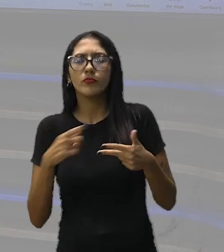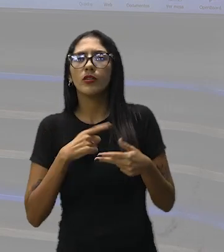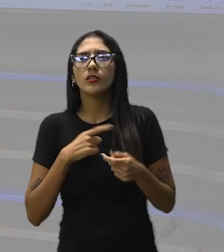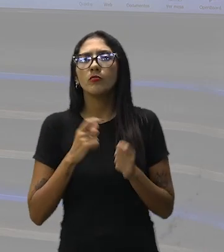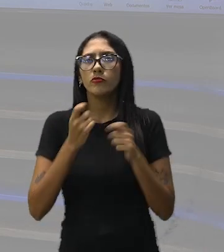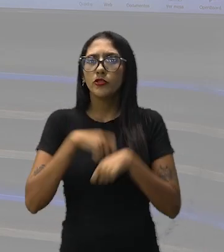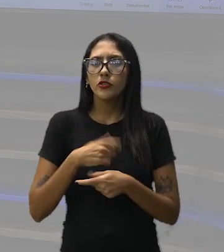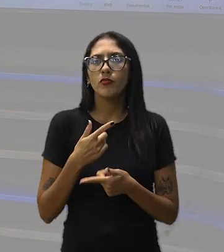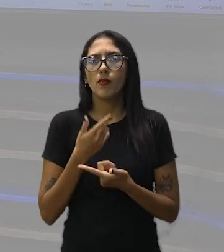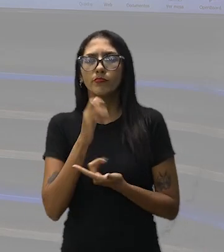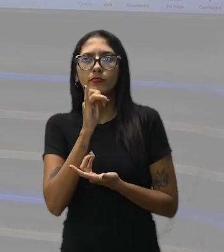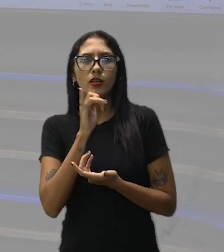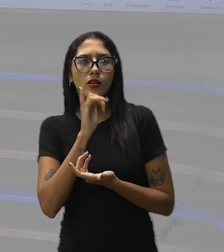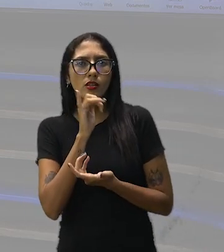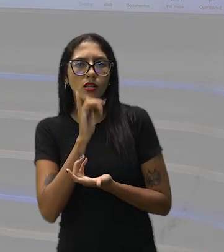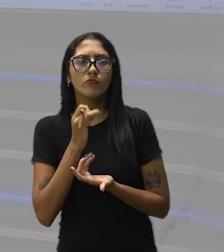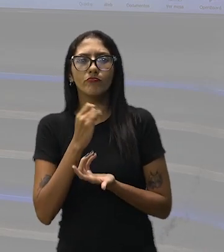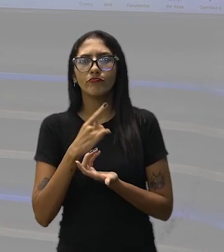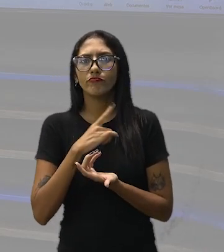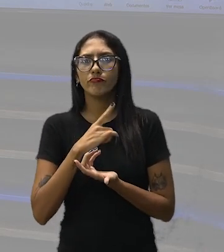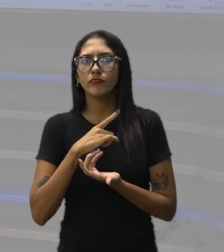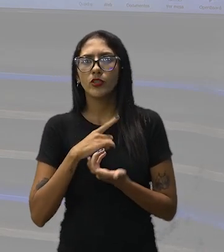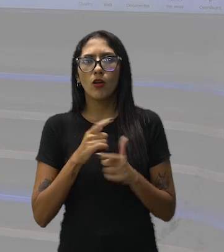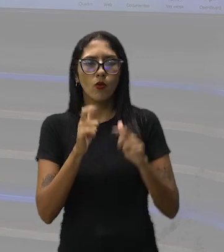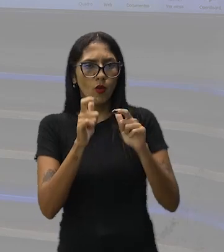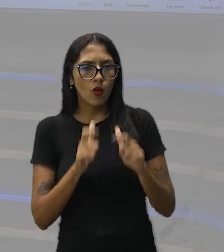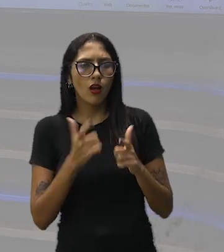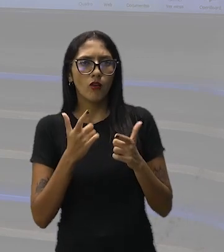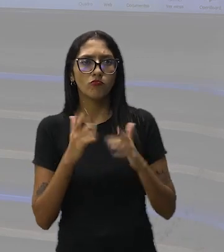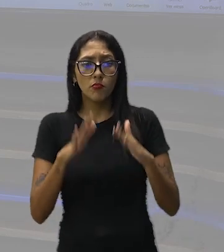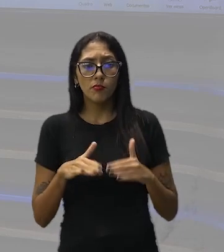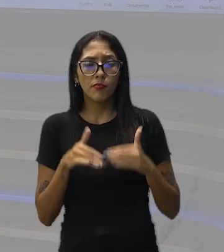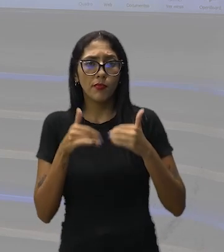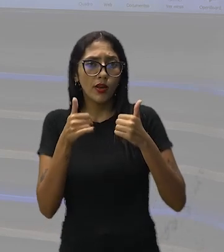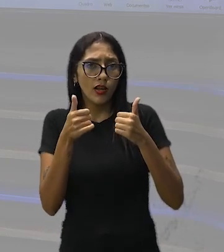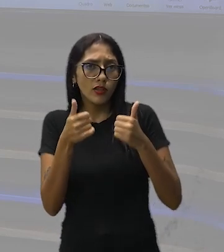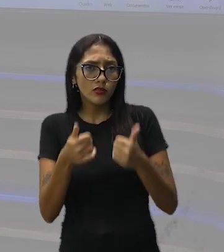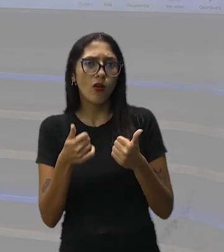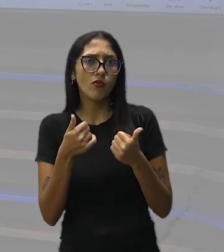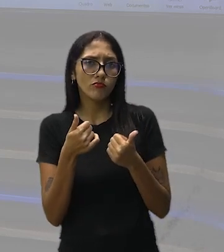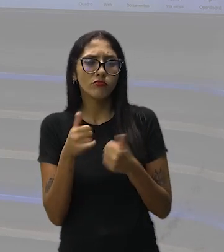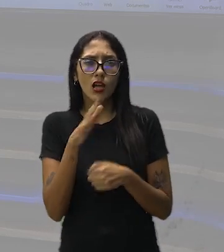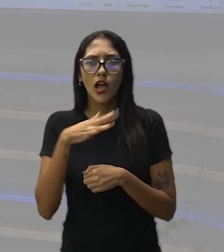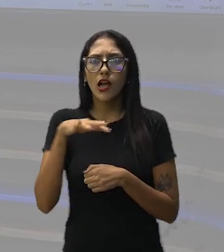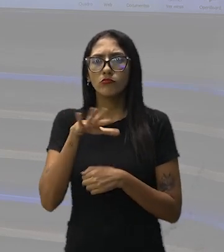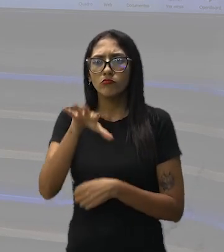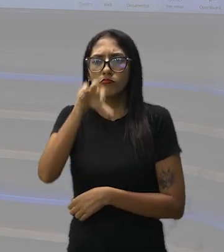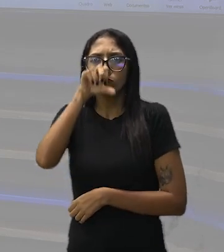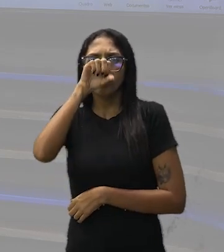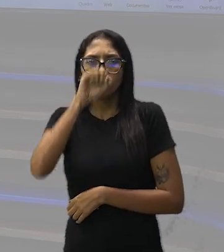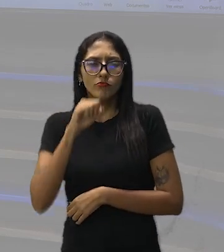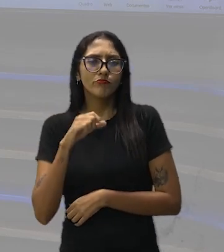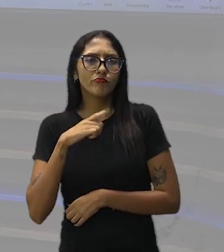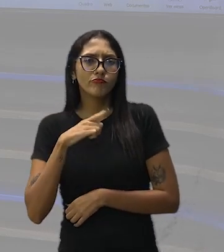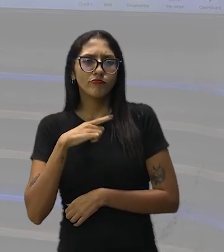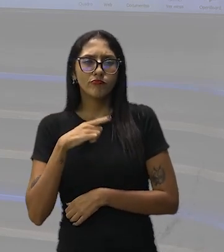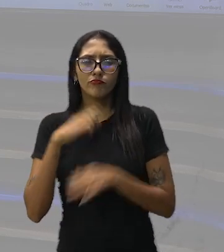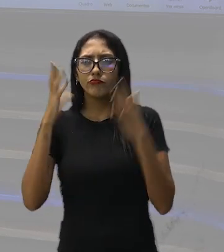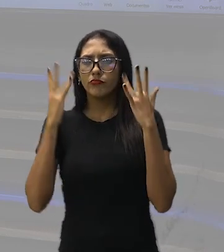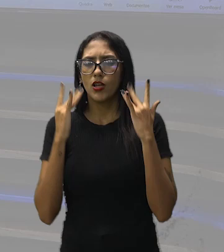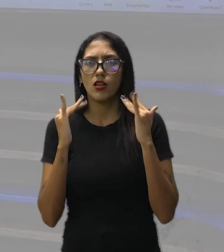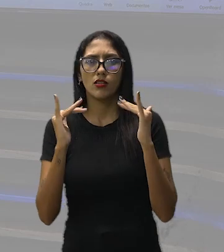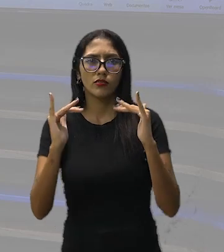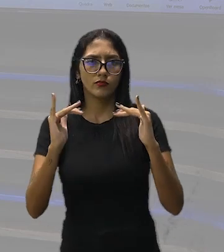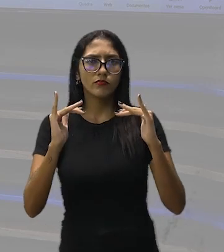tenha, de repente, também um local com melhor respiração, né? Onde a gente consegue ter